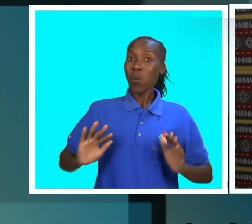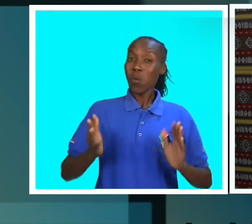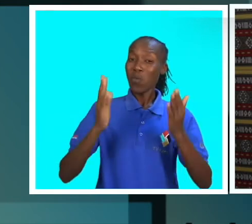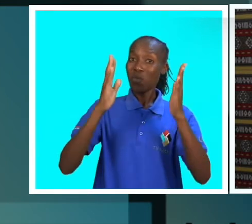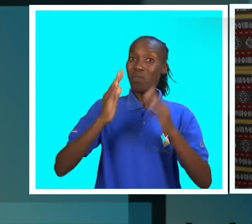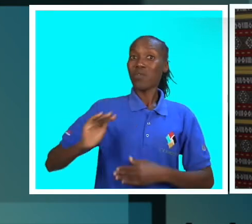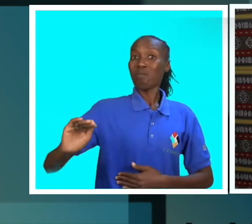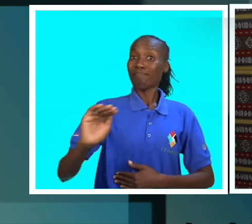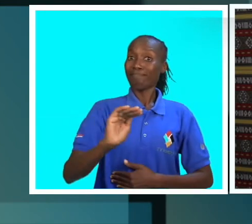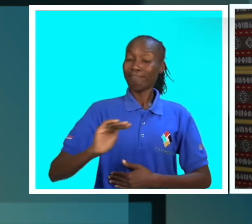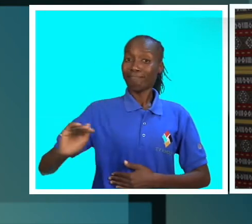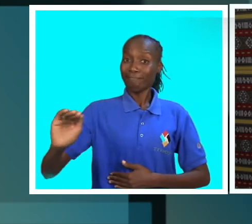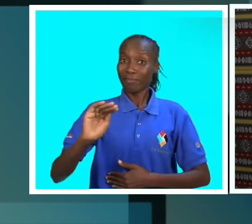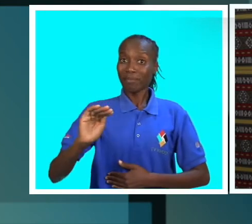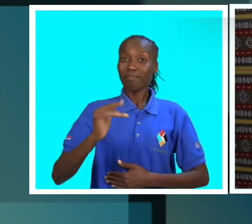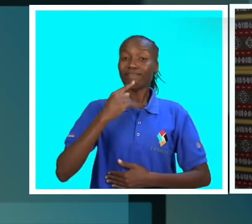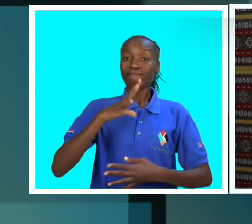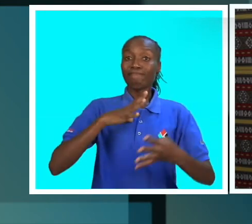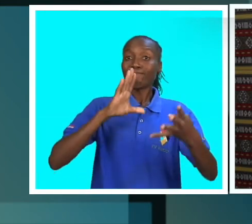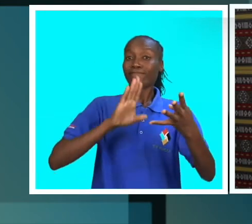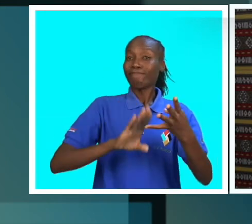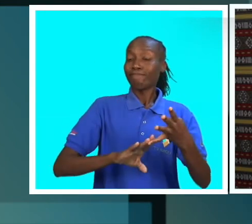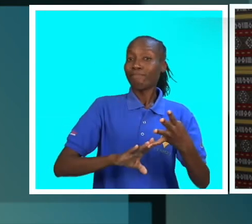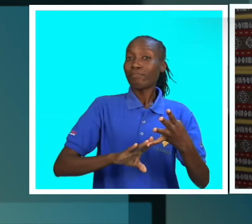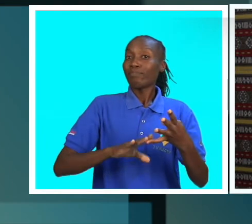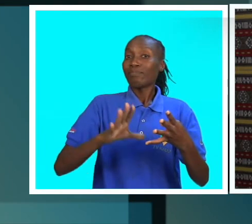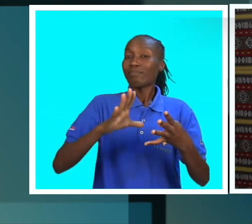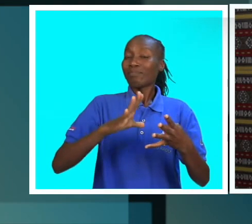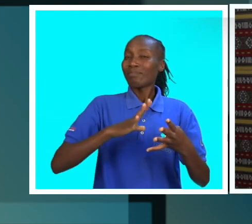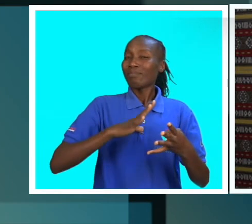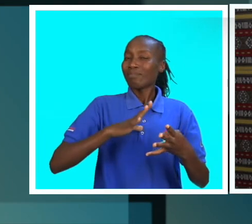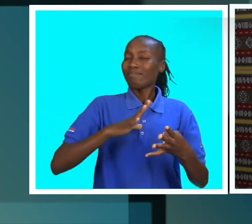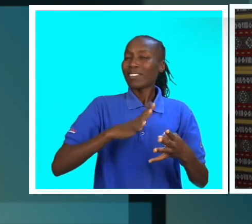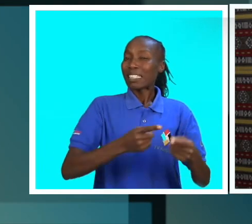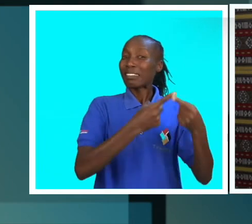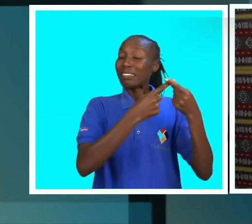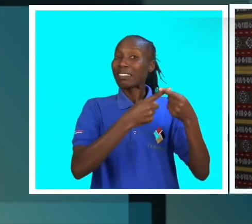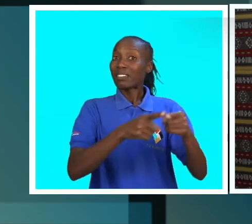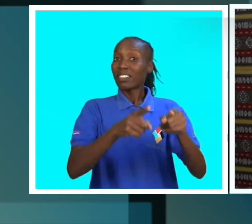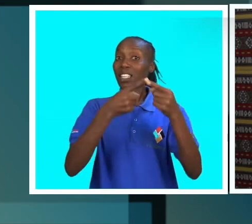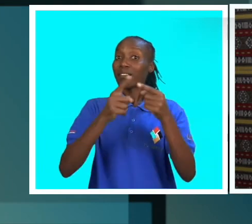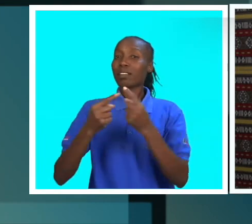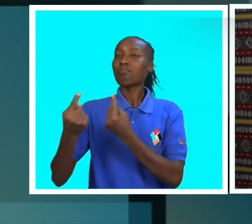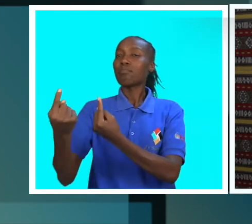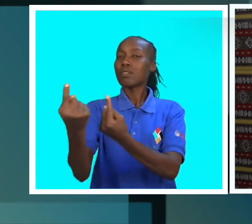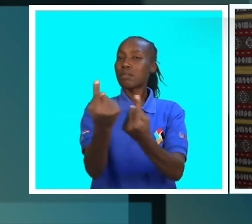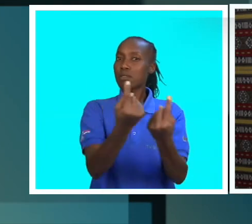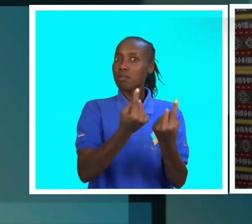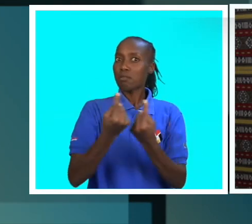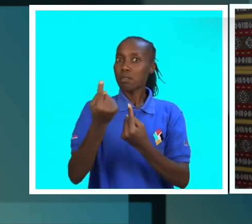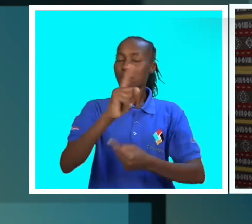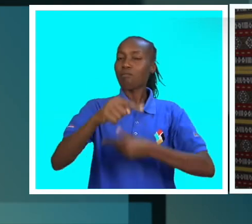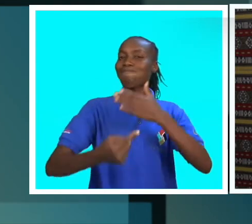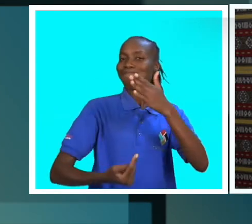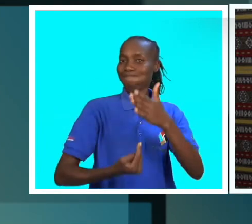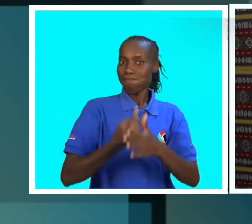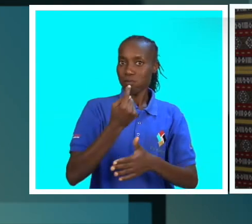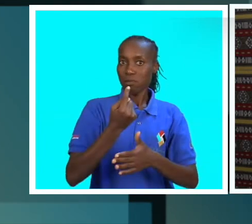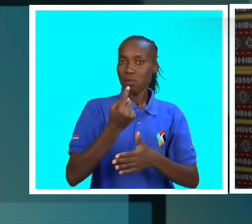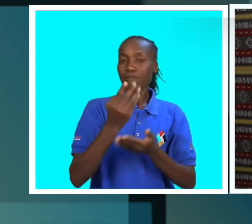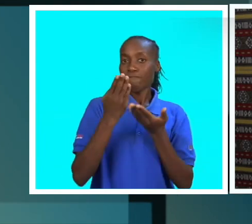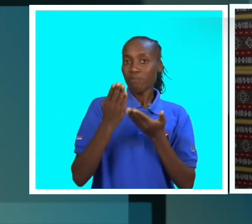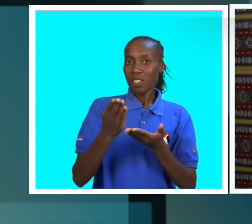não é dos mais saudáveis, não é? É o próprio ambiente que a gente vive. É um composto de várias situações que produzem o